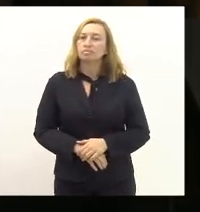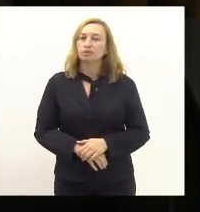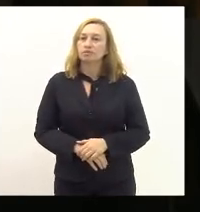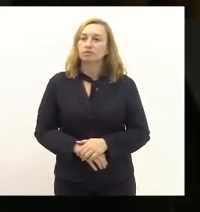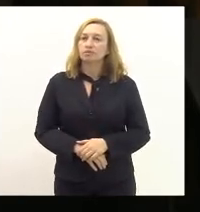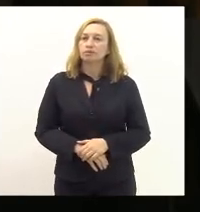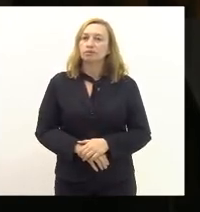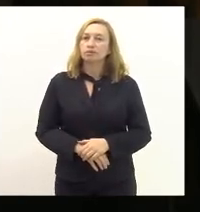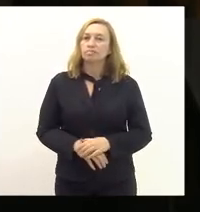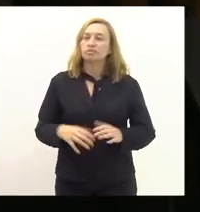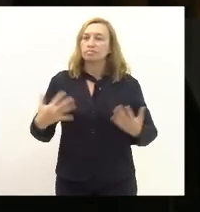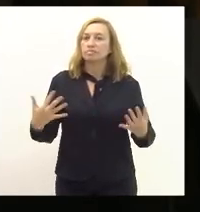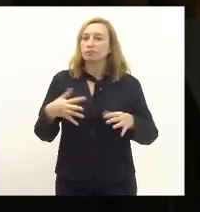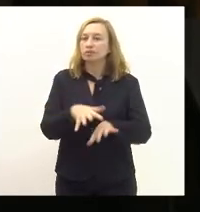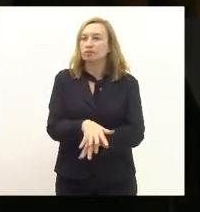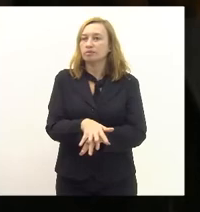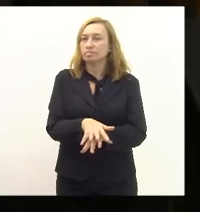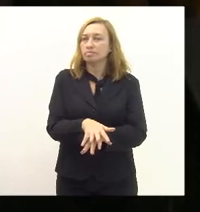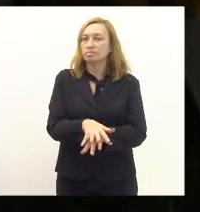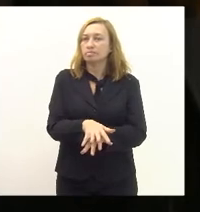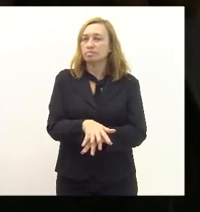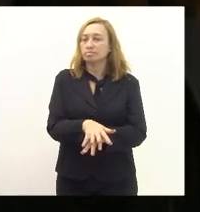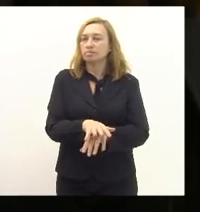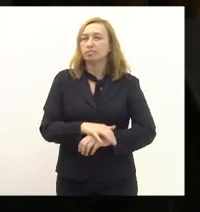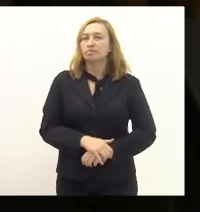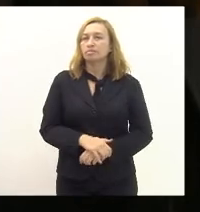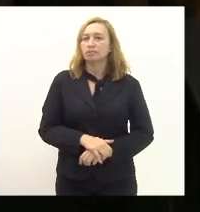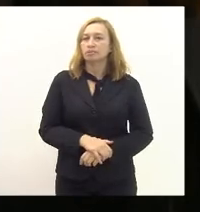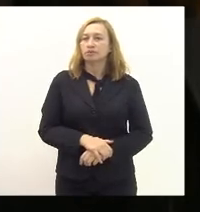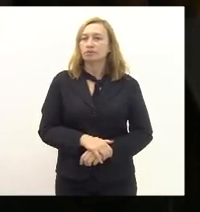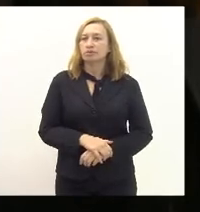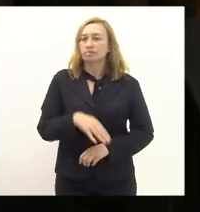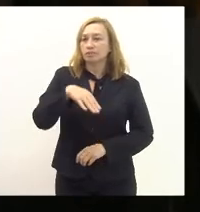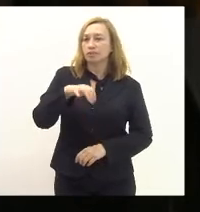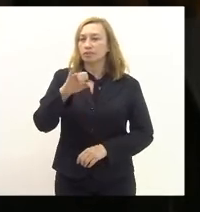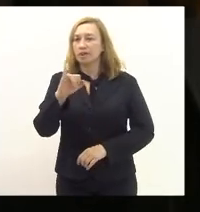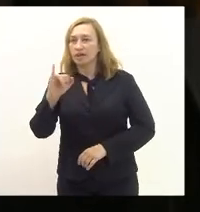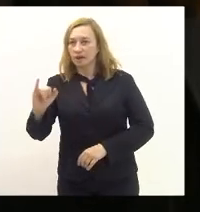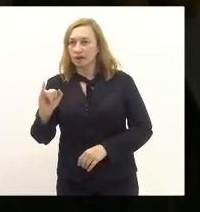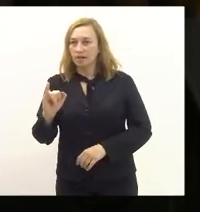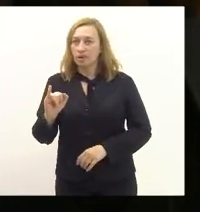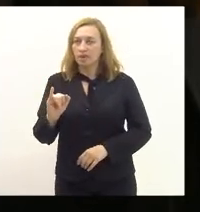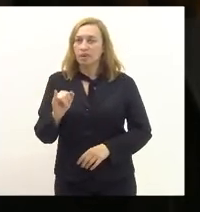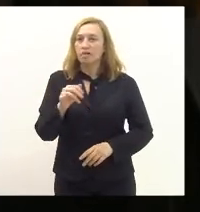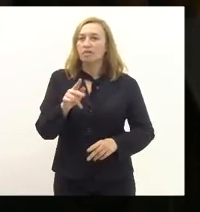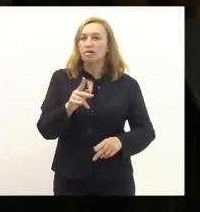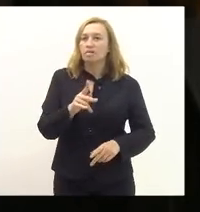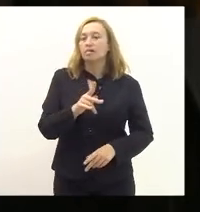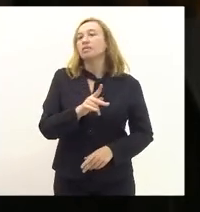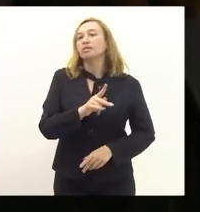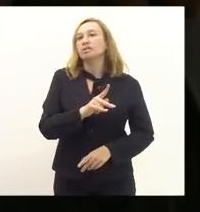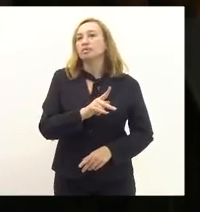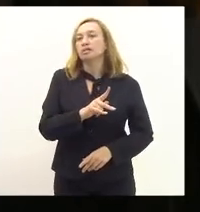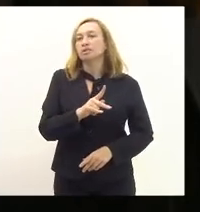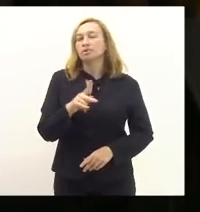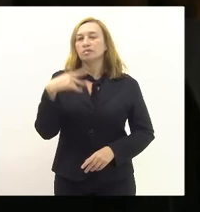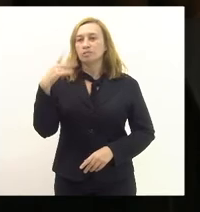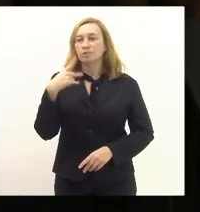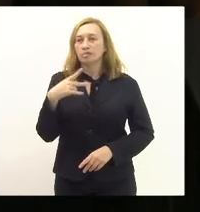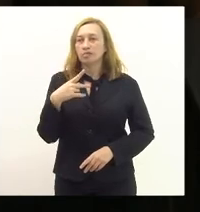diz respeito à inclusão dos MEIs na política de fomento, na política de aplicação de recursos da